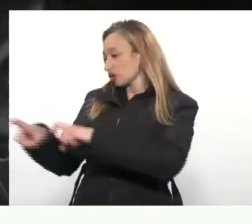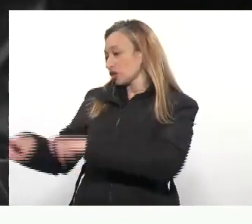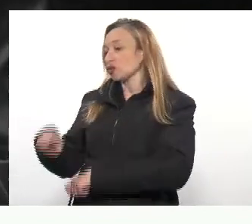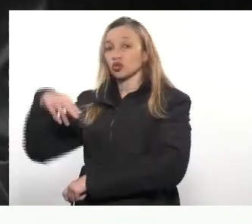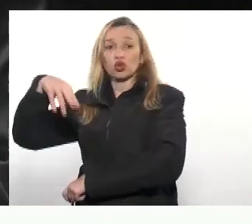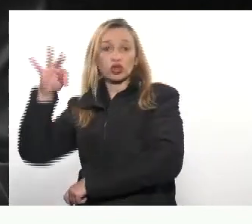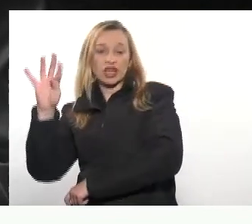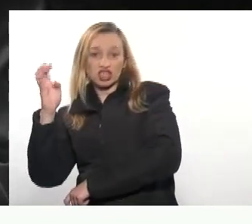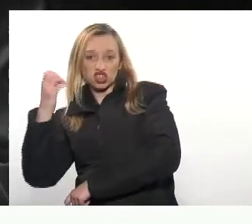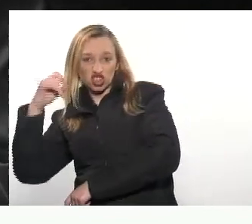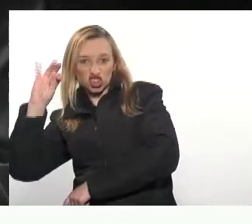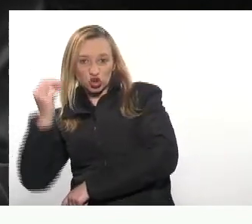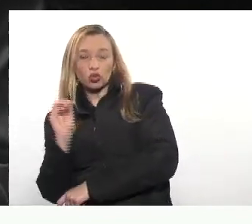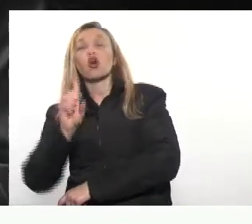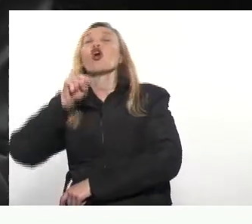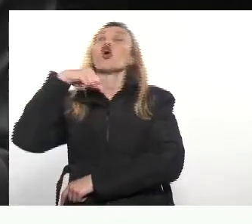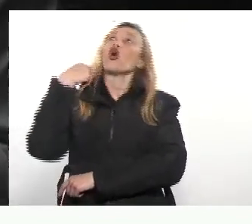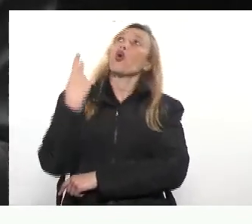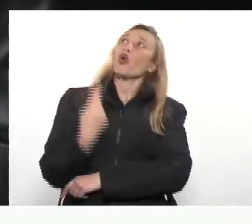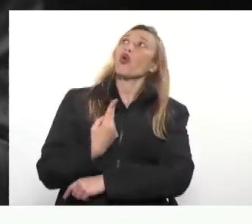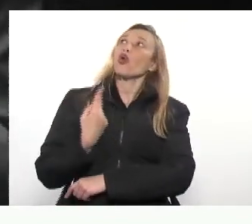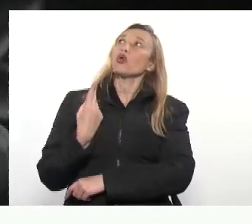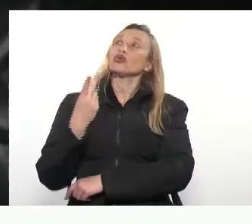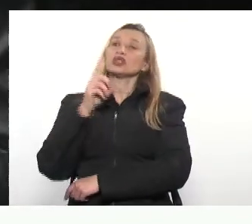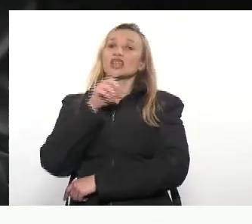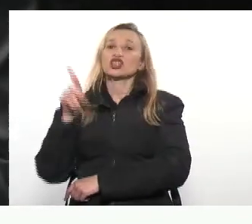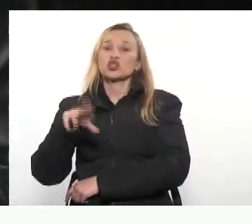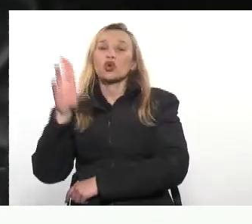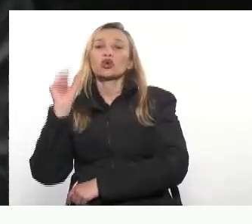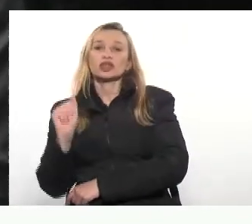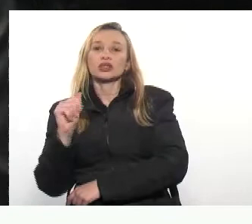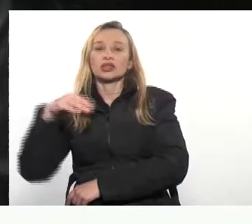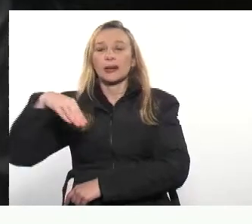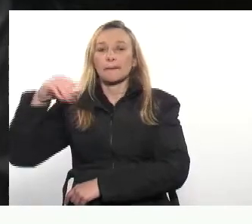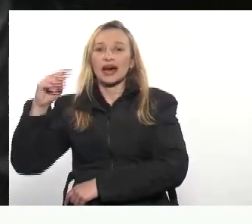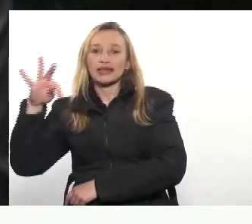nordestino ou na zona da Mata Mineira e por aí vai.